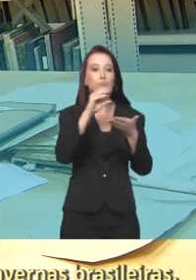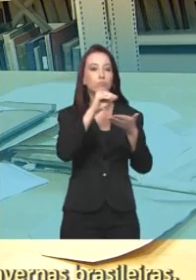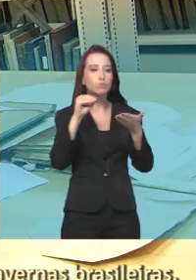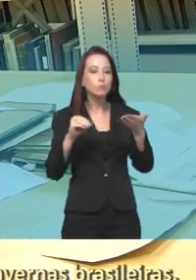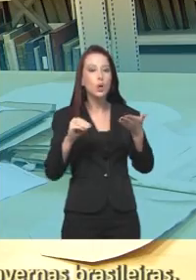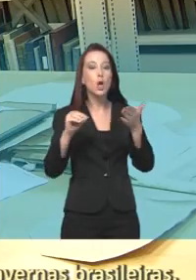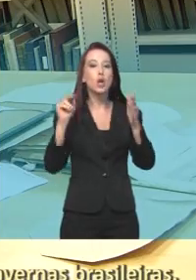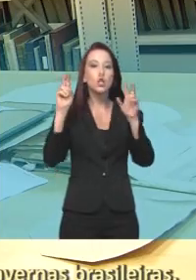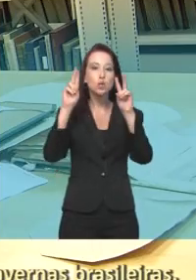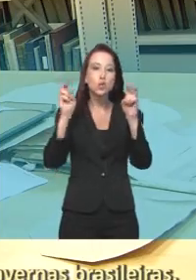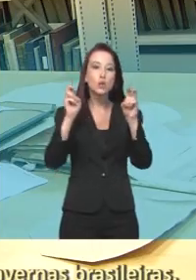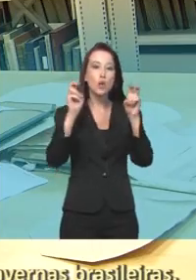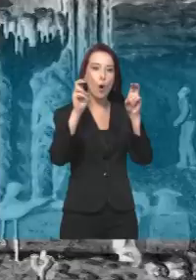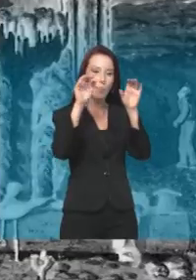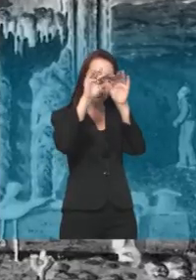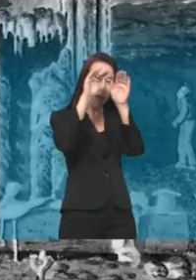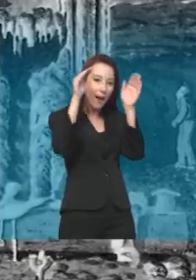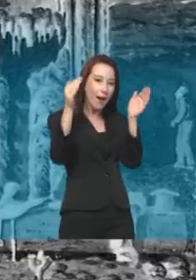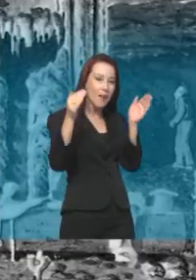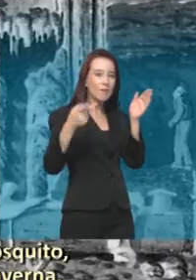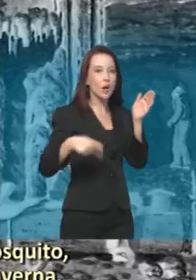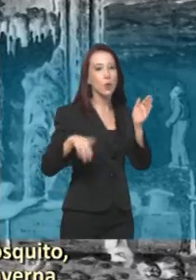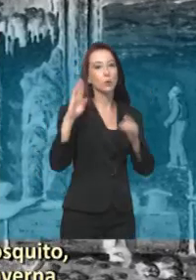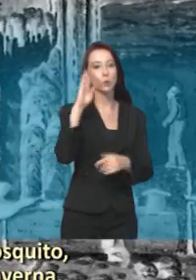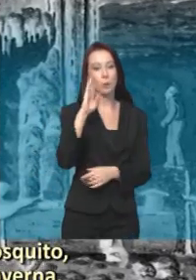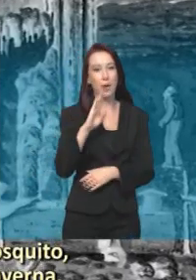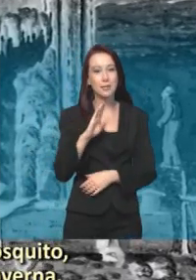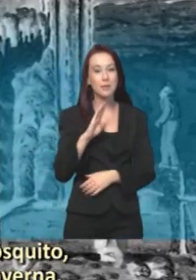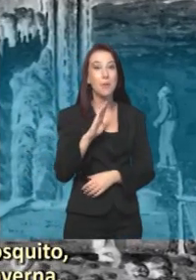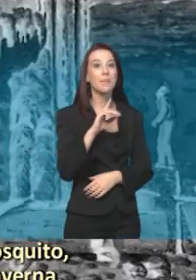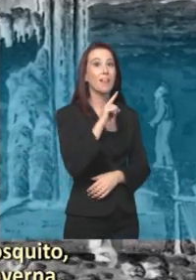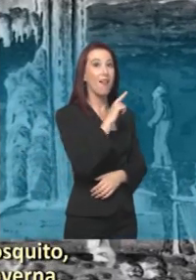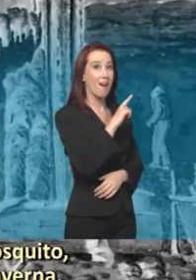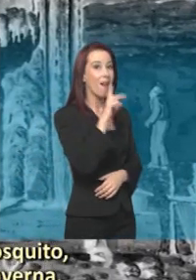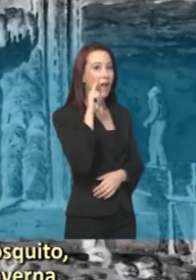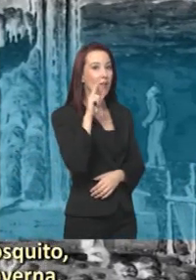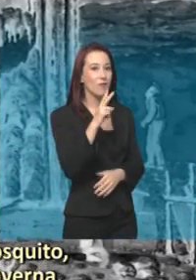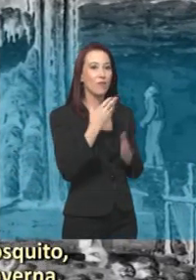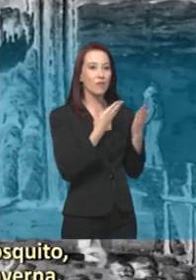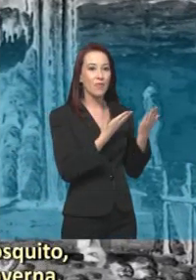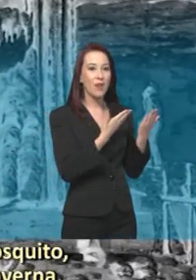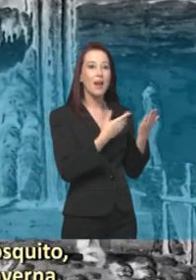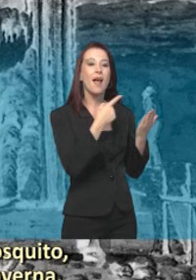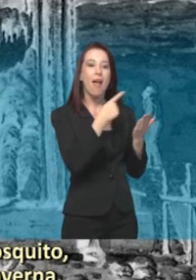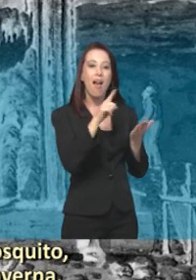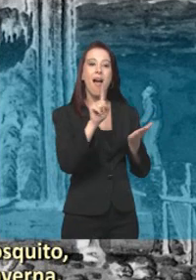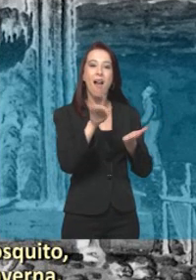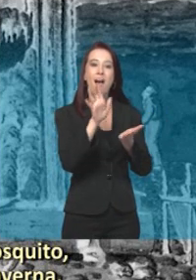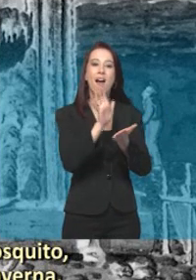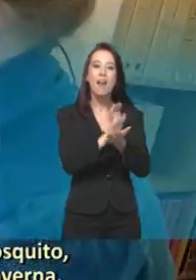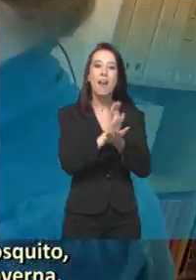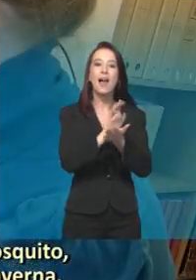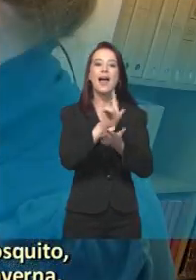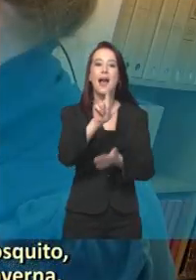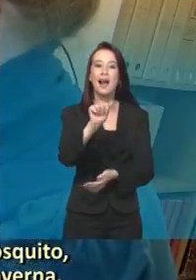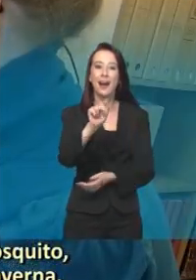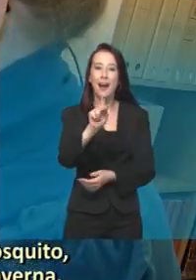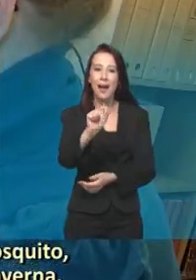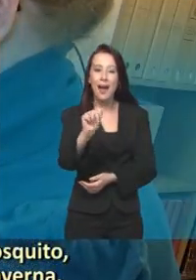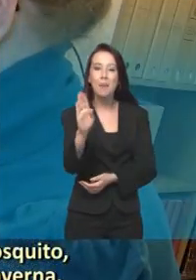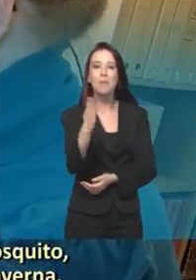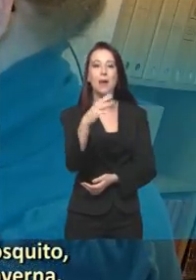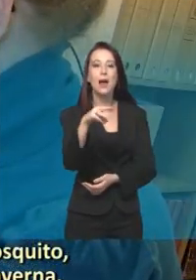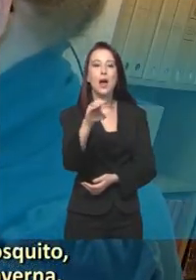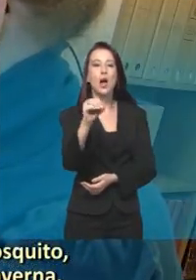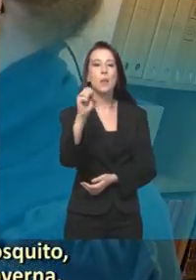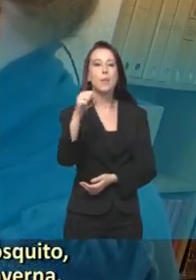cavernas brasileiras. Aqui, mais um nanquim da Lapa do Mosquito, onde eles ficam bem